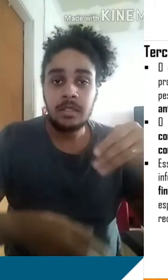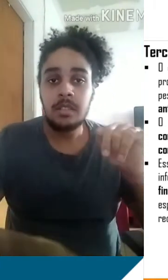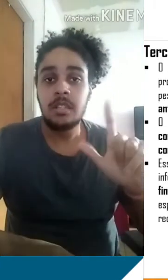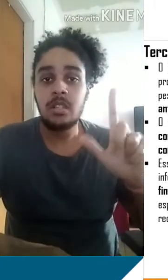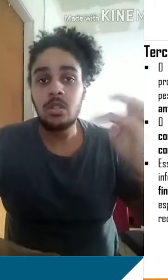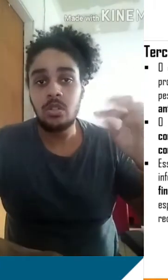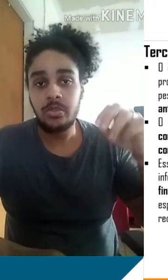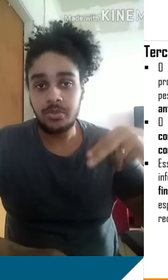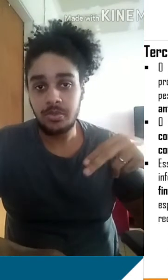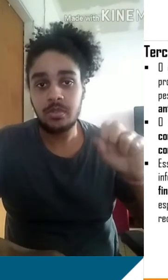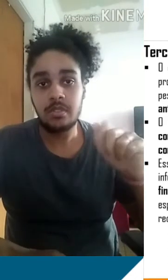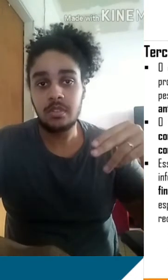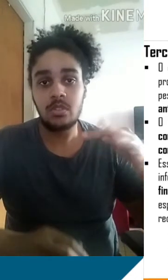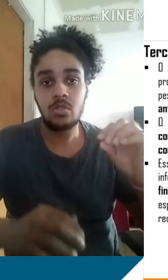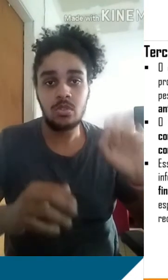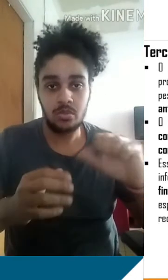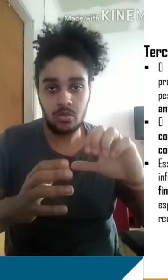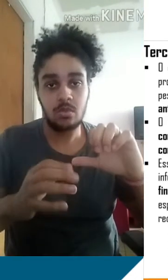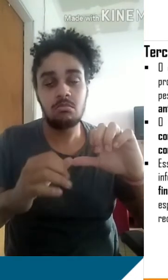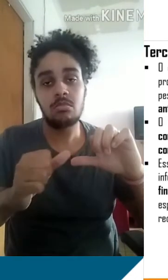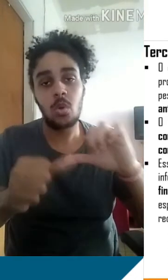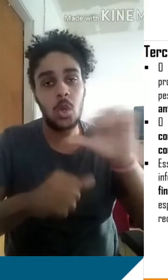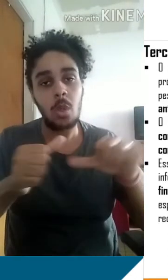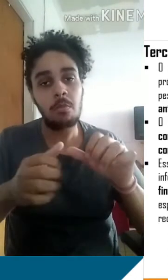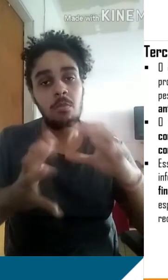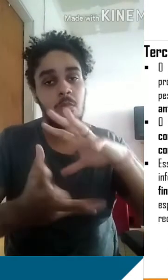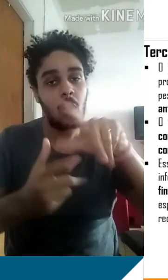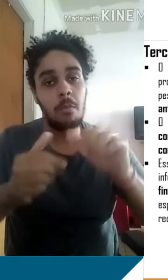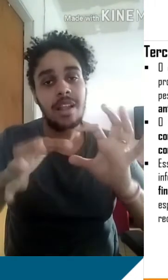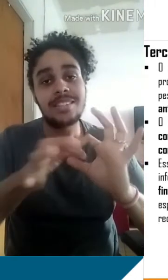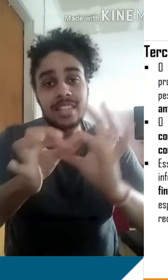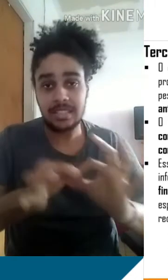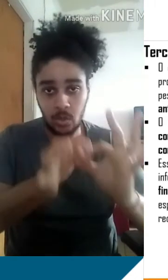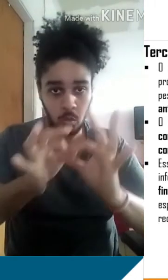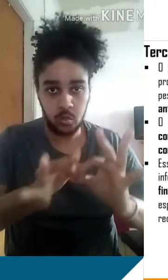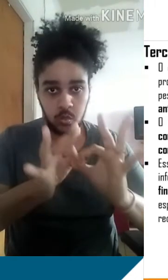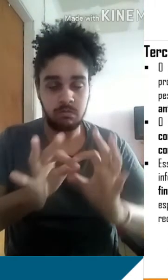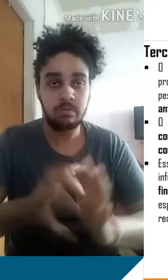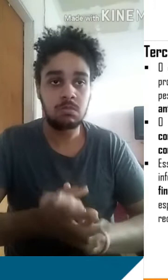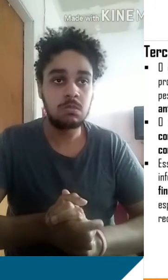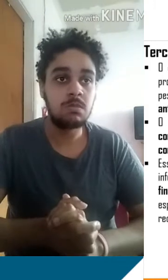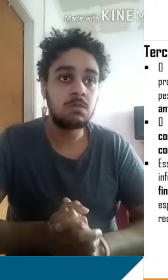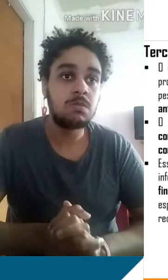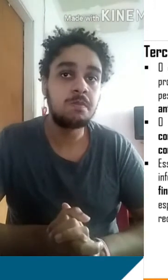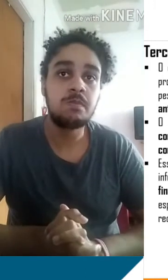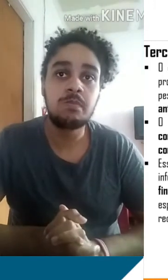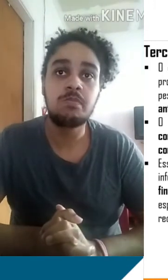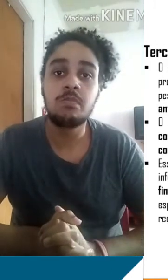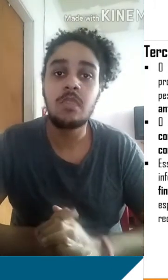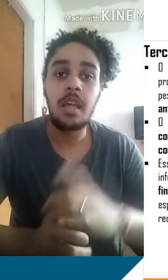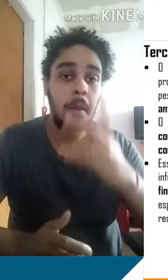fábula? É algo que não acontece, né? Algo fabuloso, mas que, de fato, na realidade, ele não vai acontecer. Que era